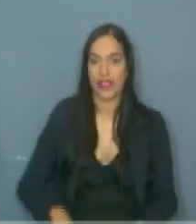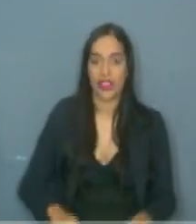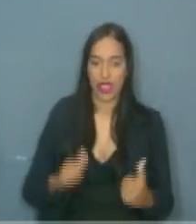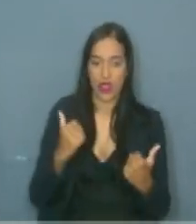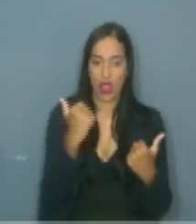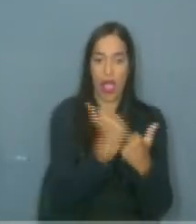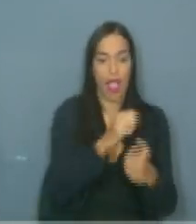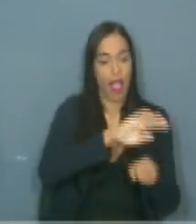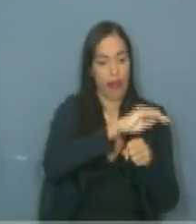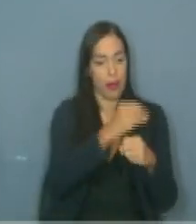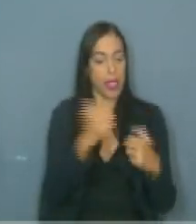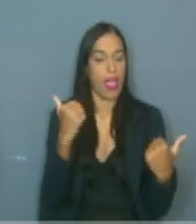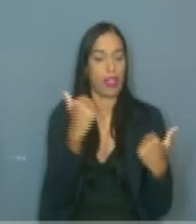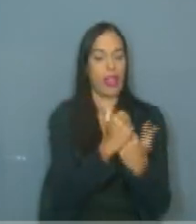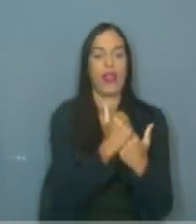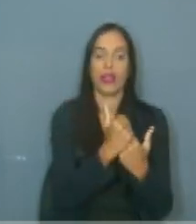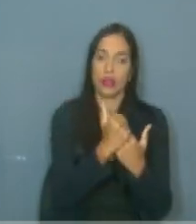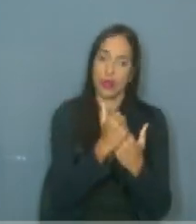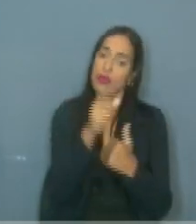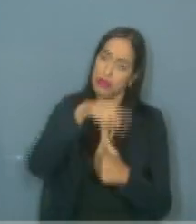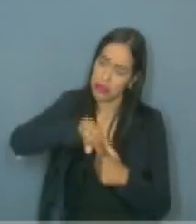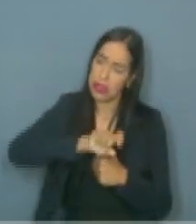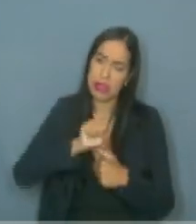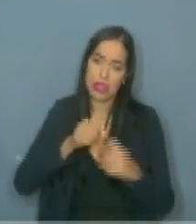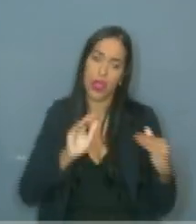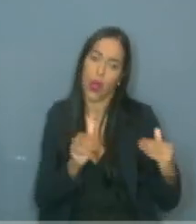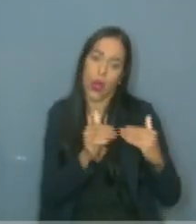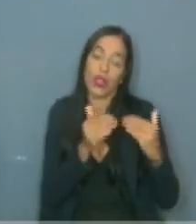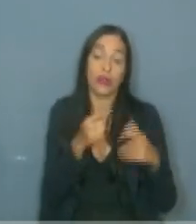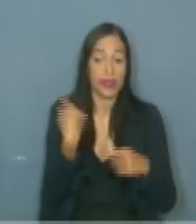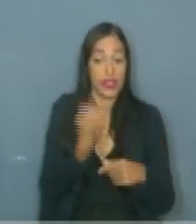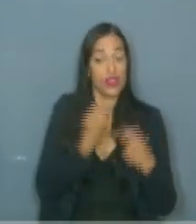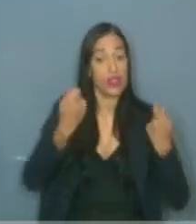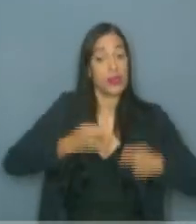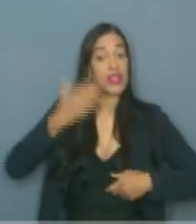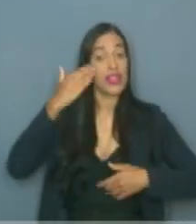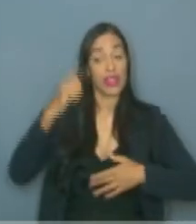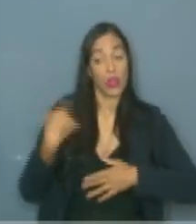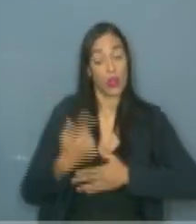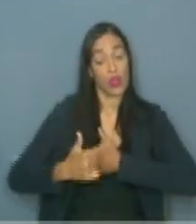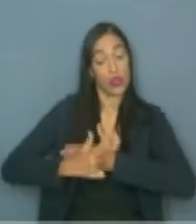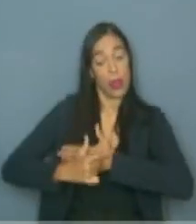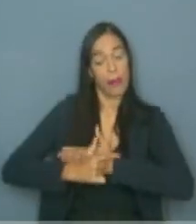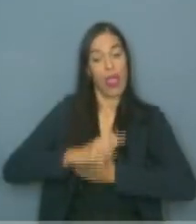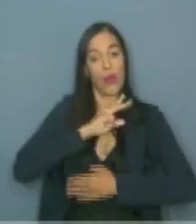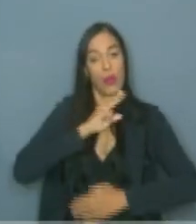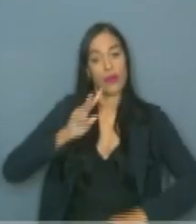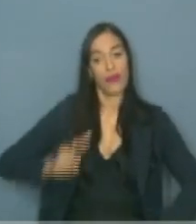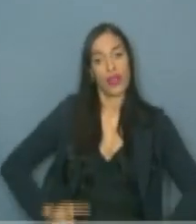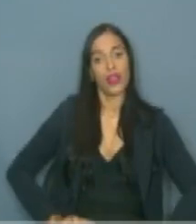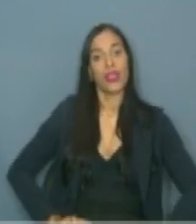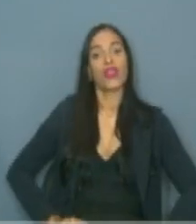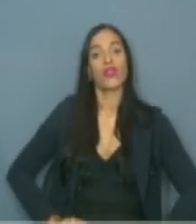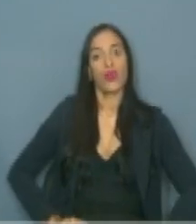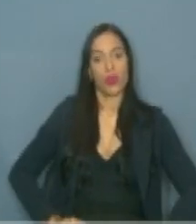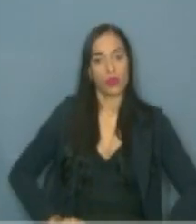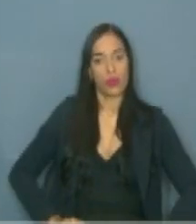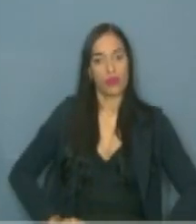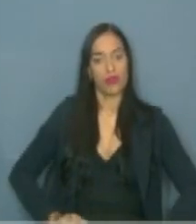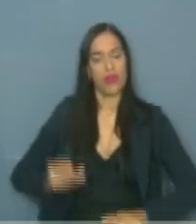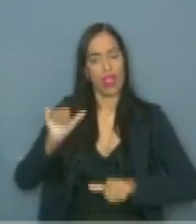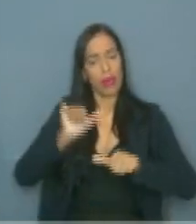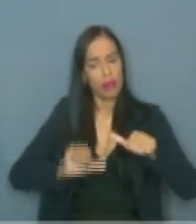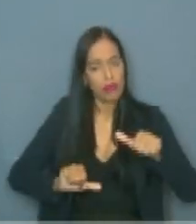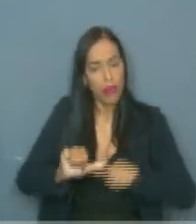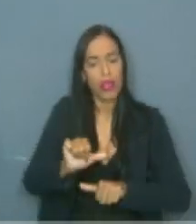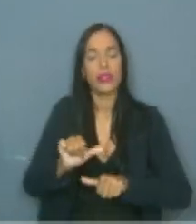do prefeito, mesmo aqueles e aquelas que o são, mas a gente precisa compreender a nossa tarefa, enquanto parlamentar, né, de buscar as modificações,